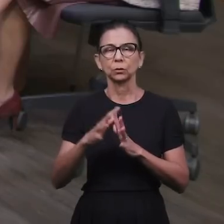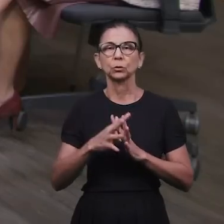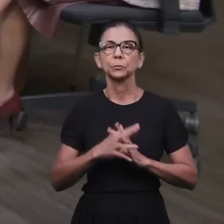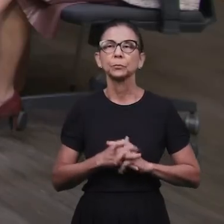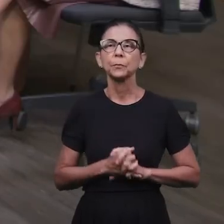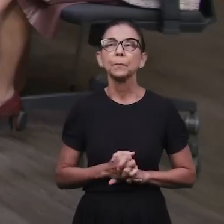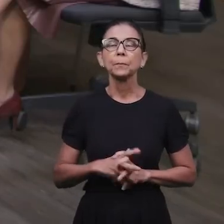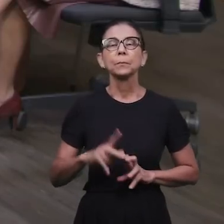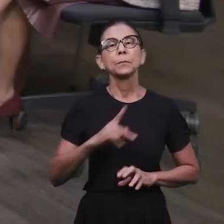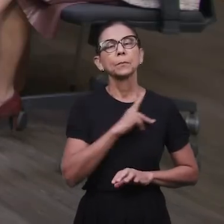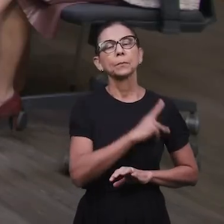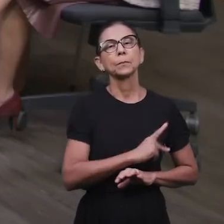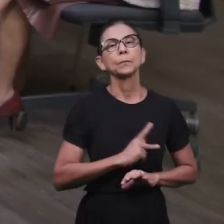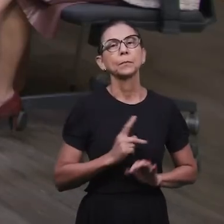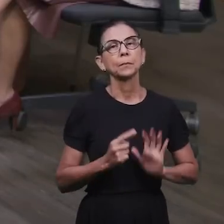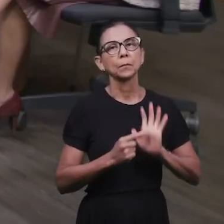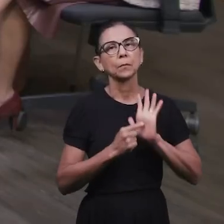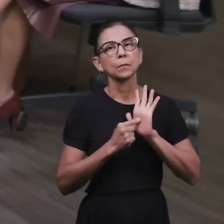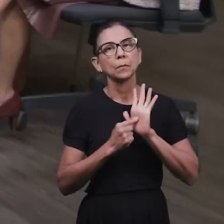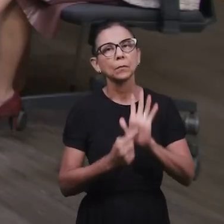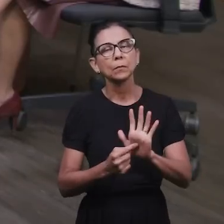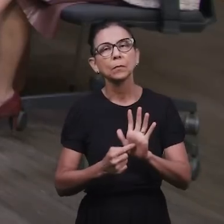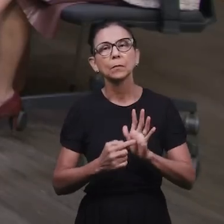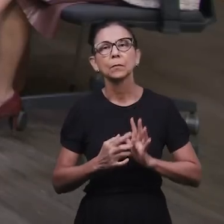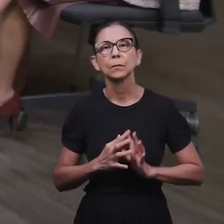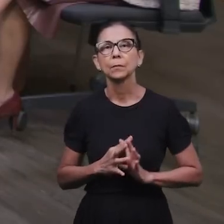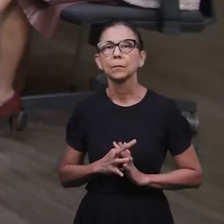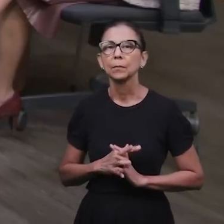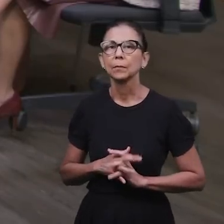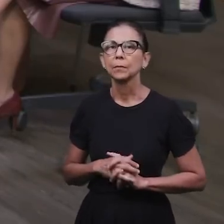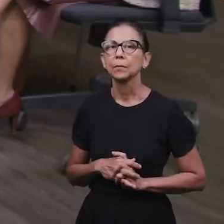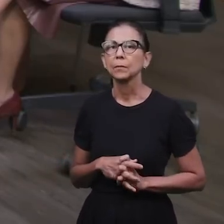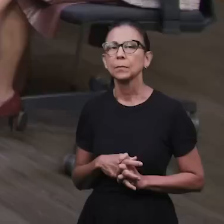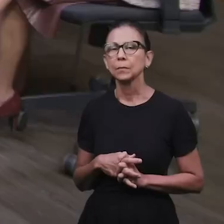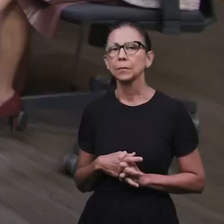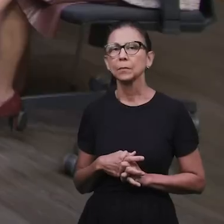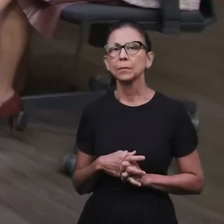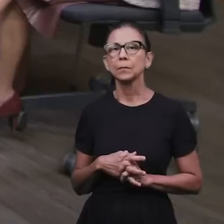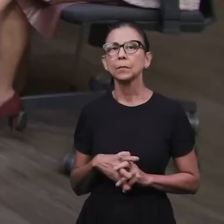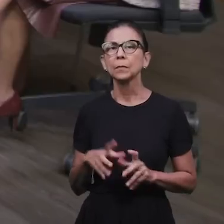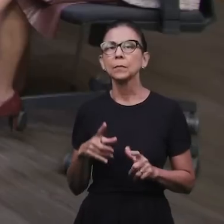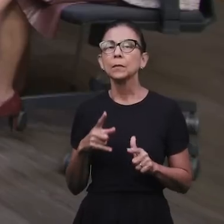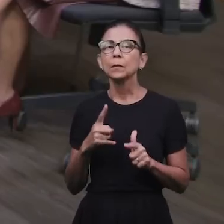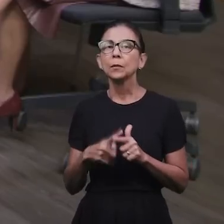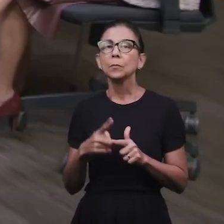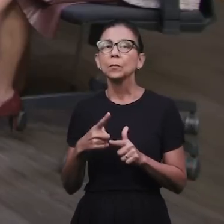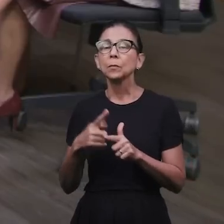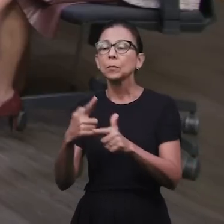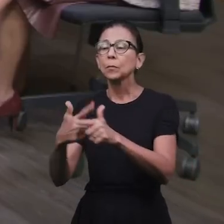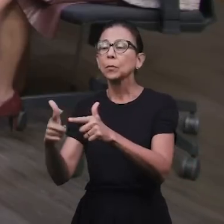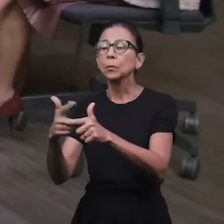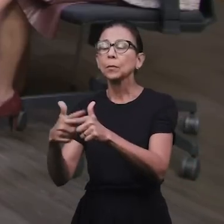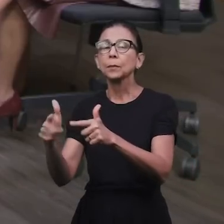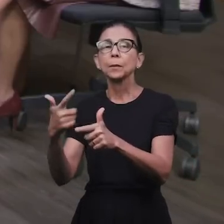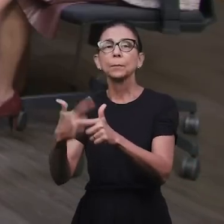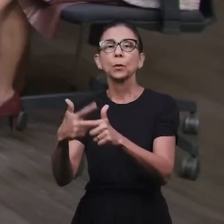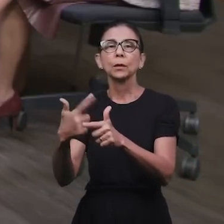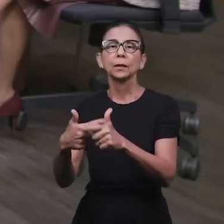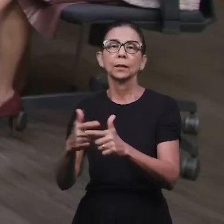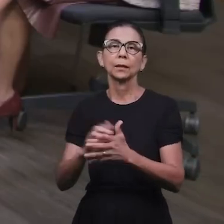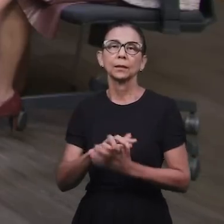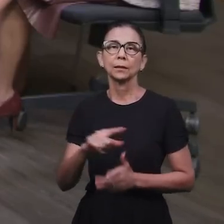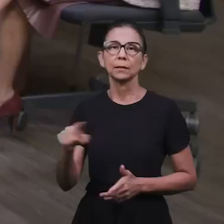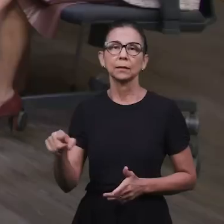do conhecimento. Quando o Espírito Santo nos faz conhecer estas coisas, nós passamos a ter